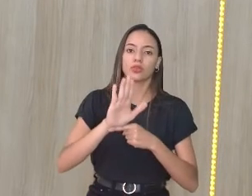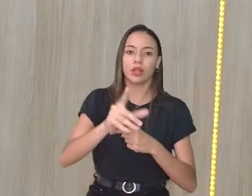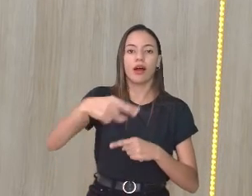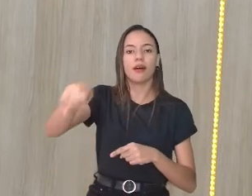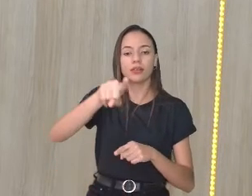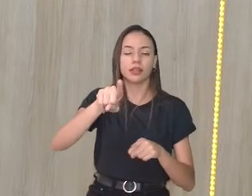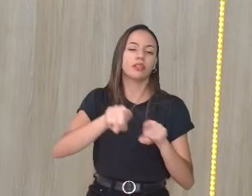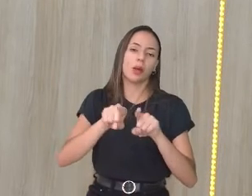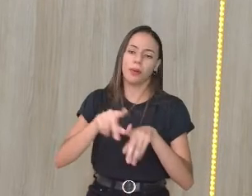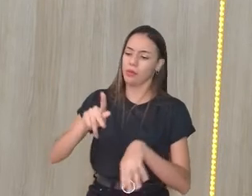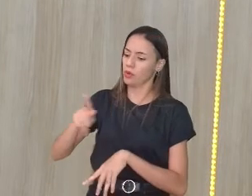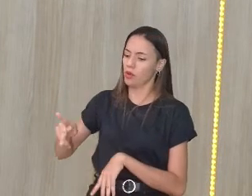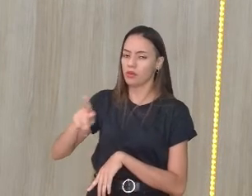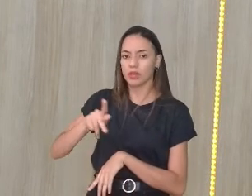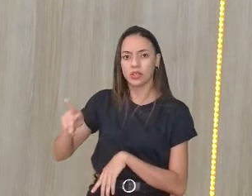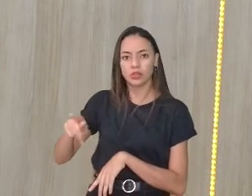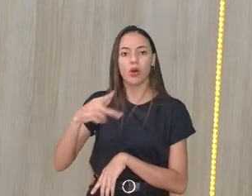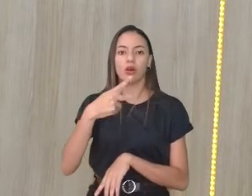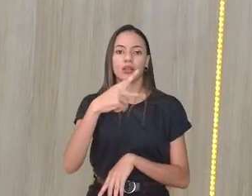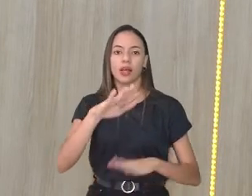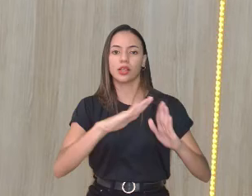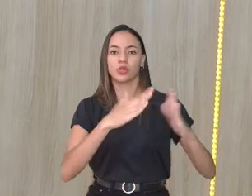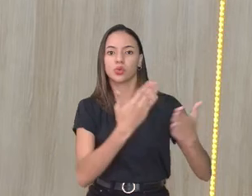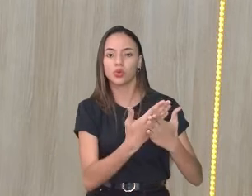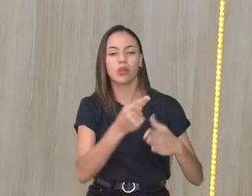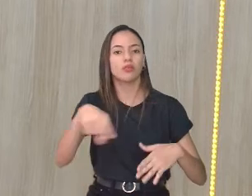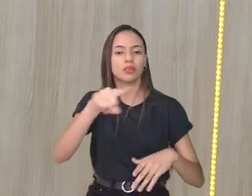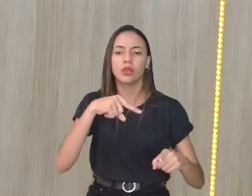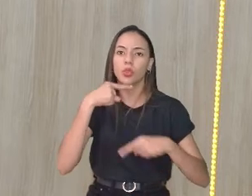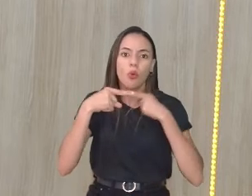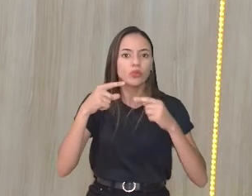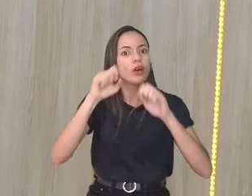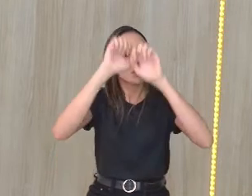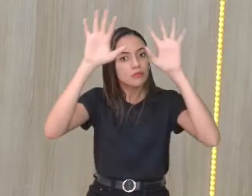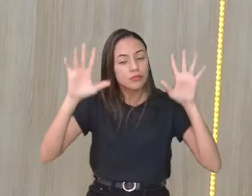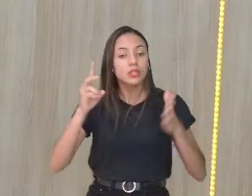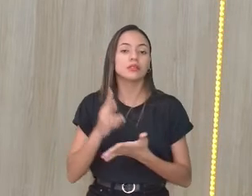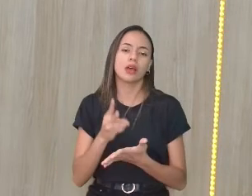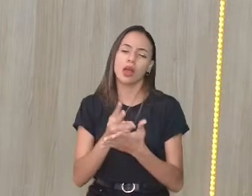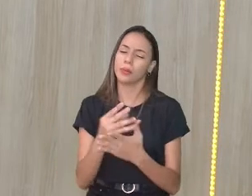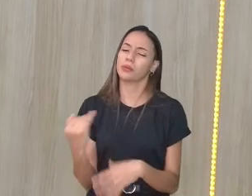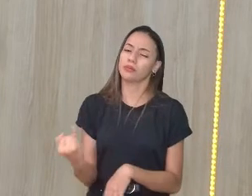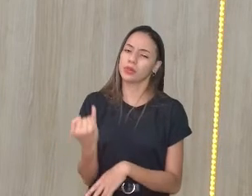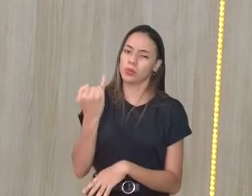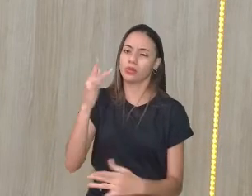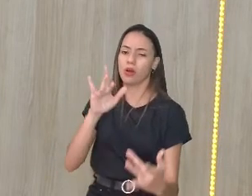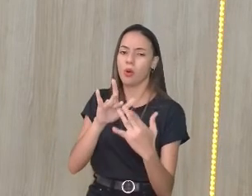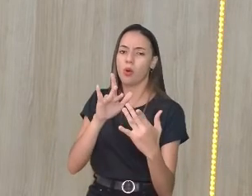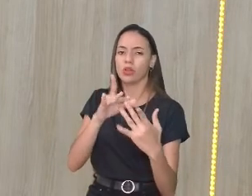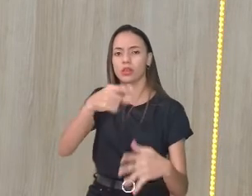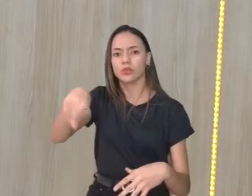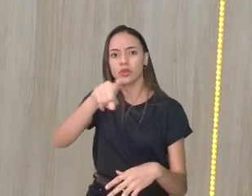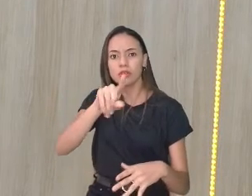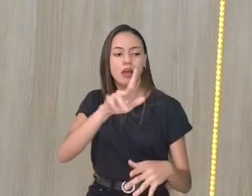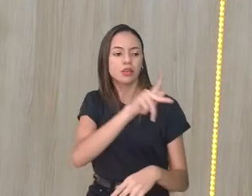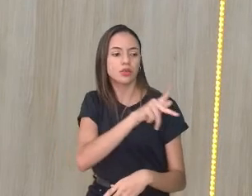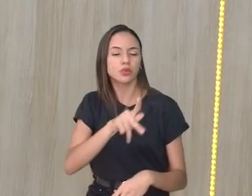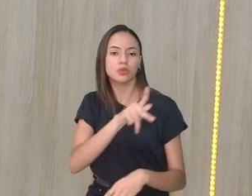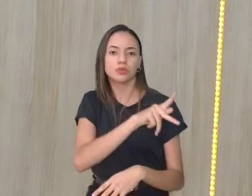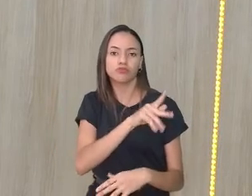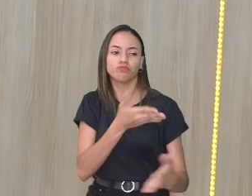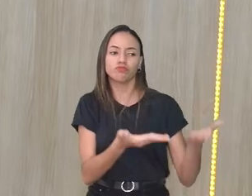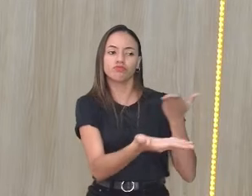colegas professores. Na sua escola de origem, tirem suas dúvidas. É tão importante esse contato de vocês com o professor,